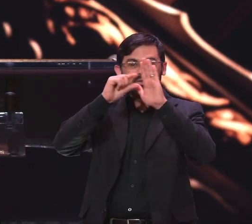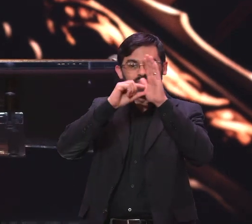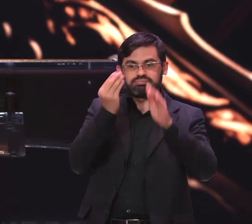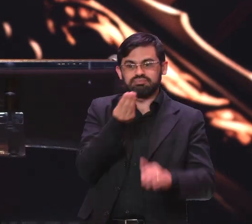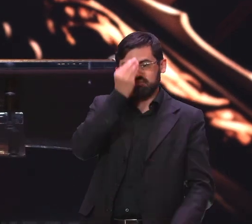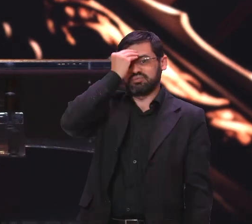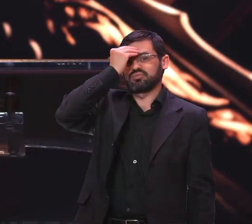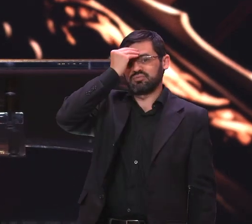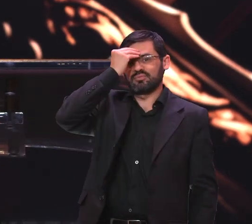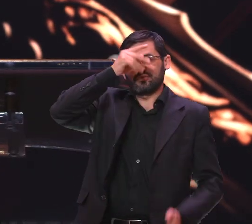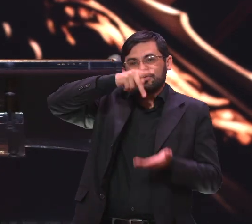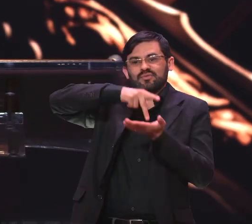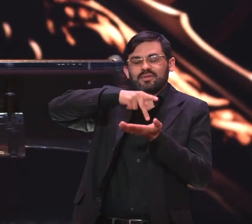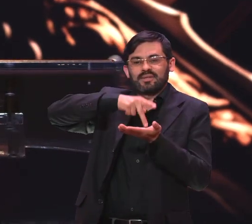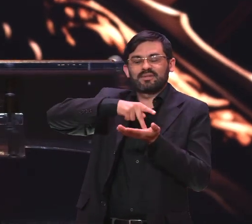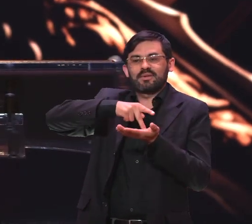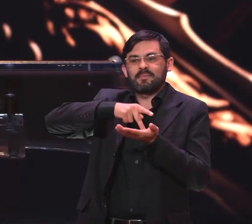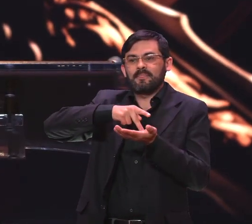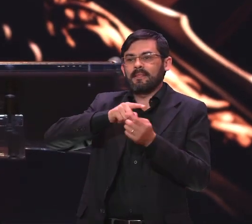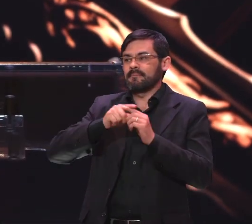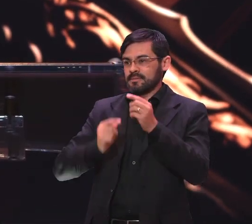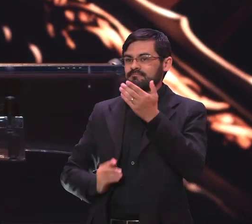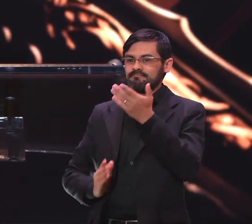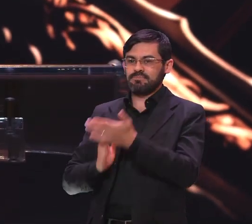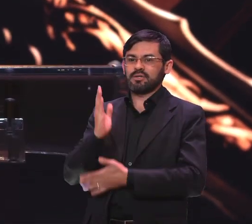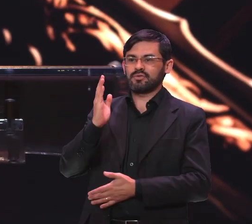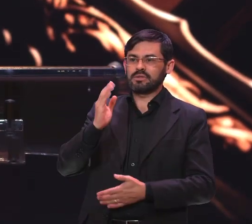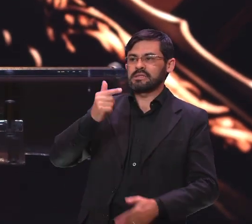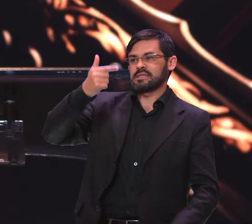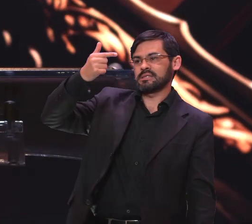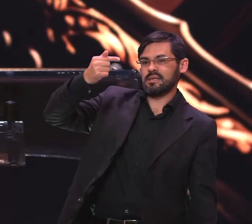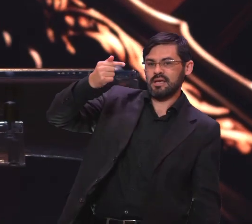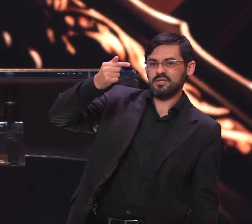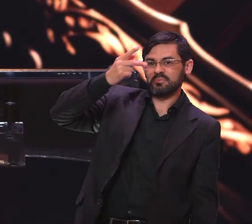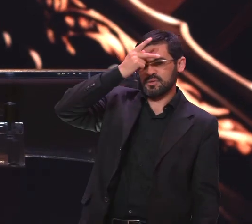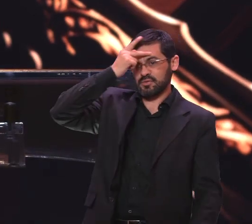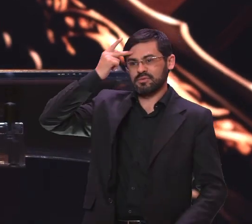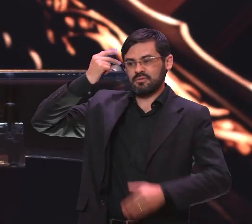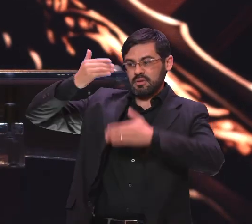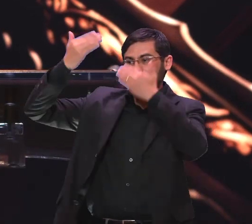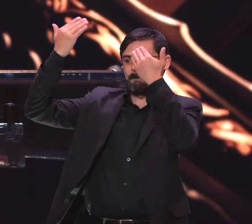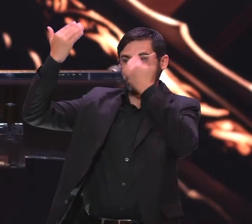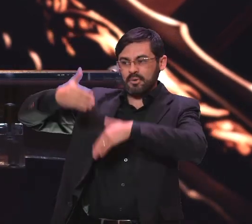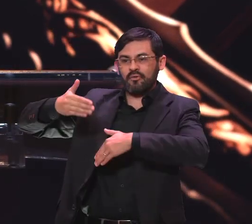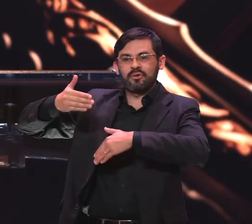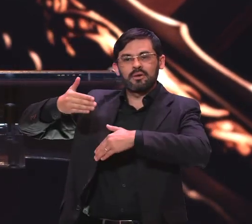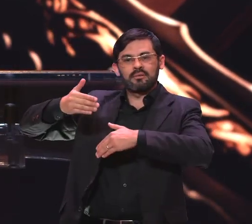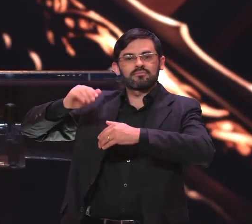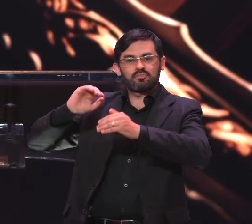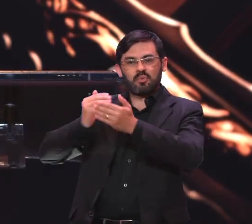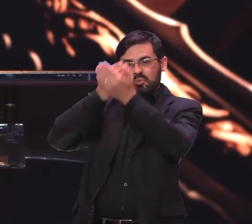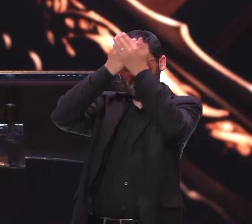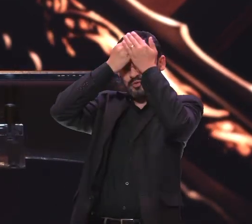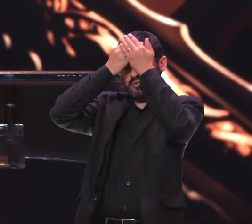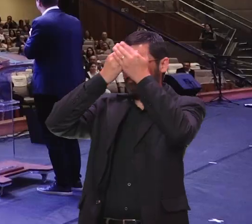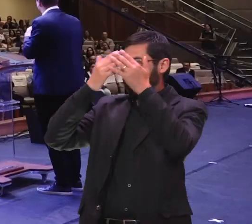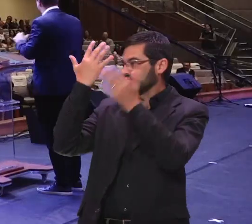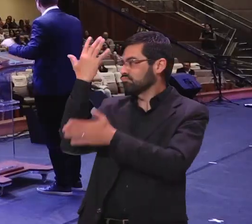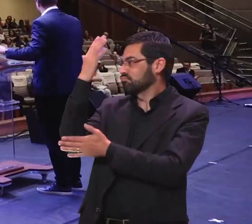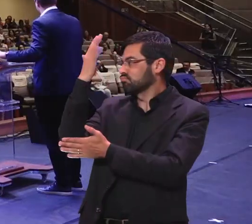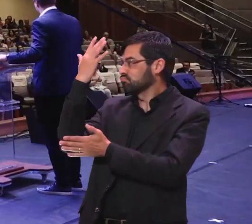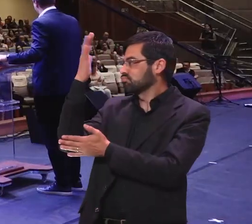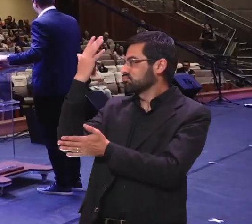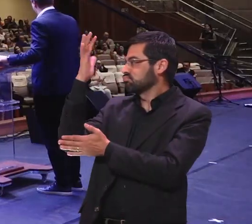filhos. E ele passou, foram 7 candidatos nossos que foram aprovados. Salva de palmas, né? O nosso povo